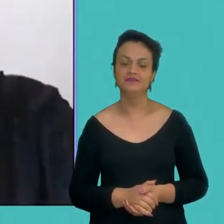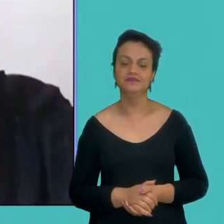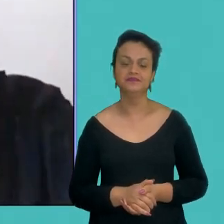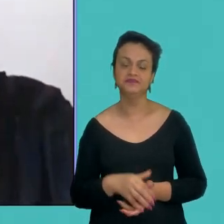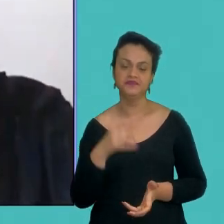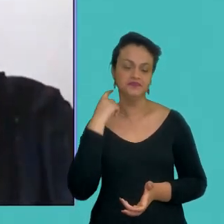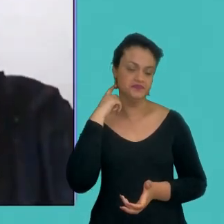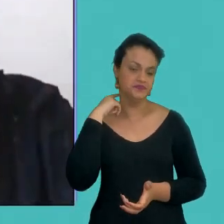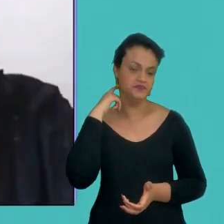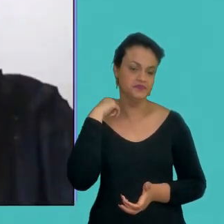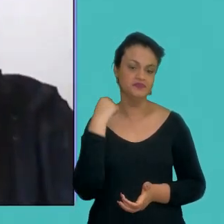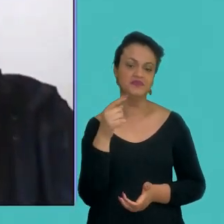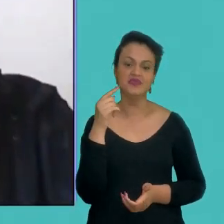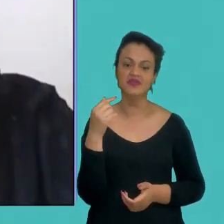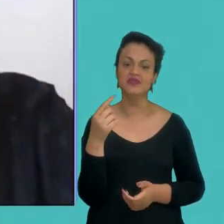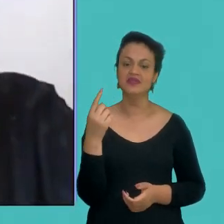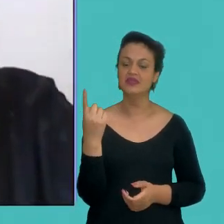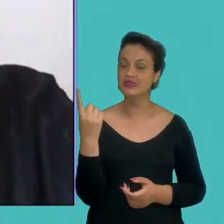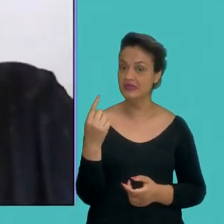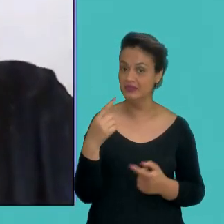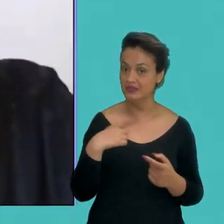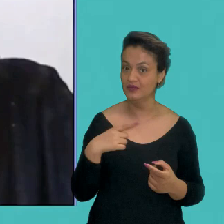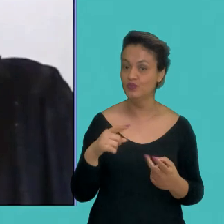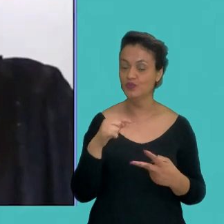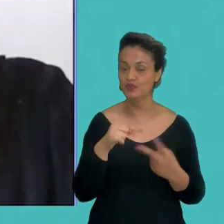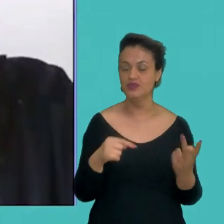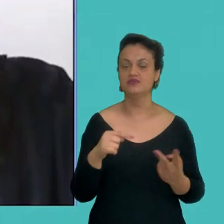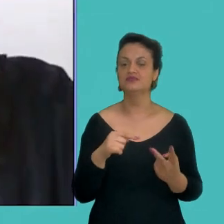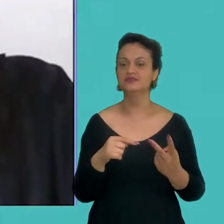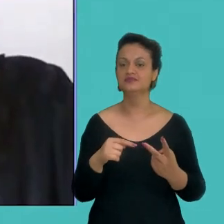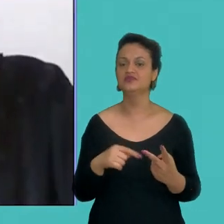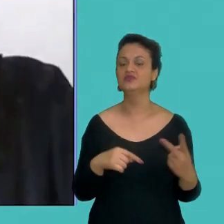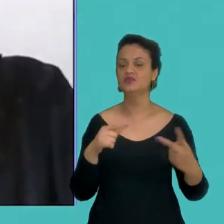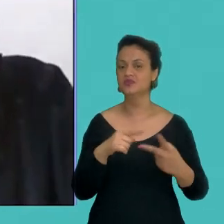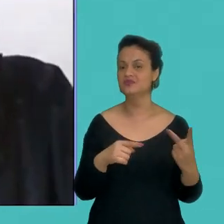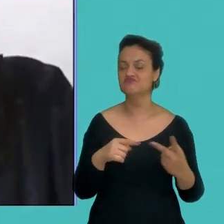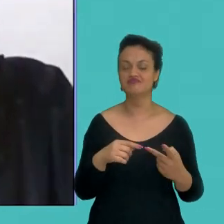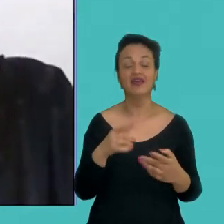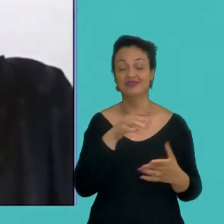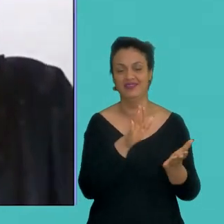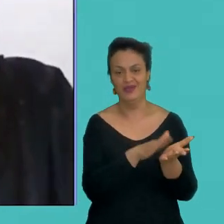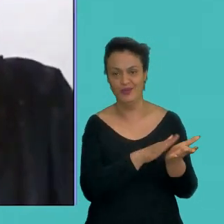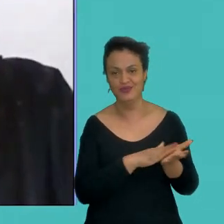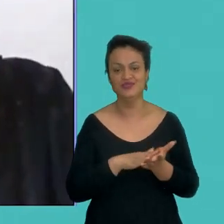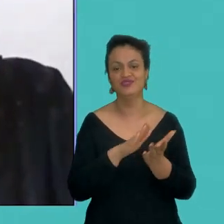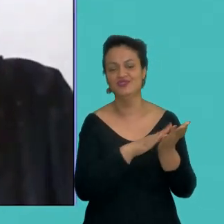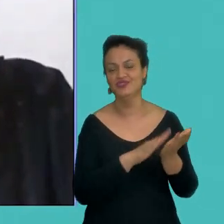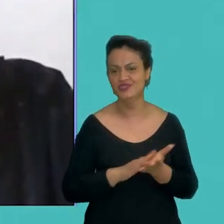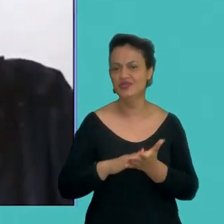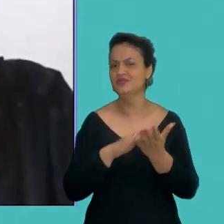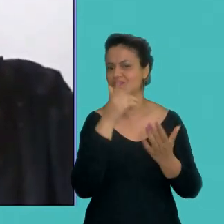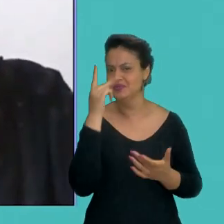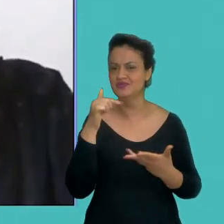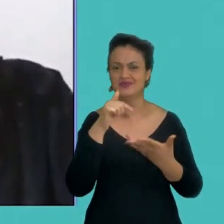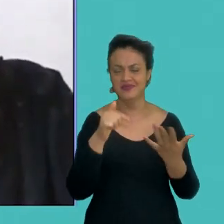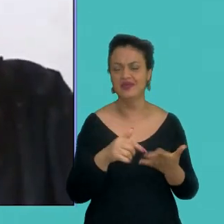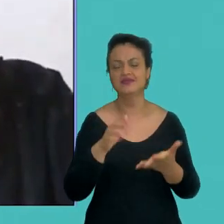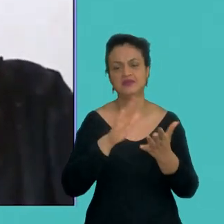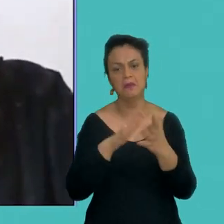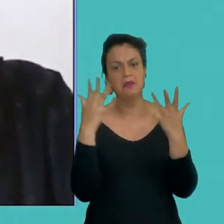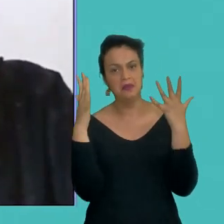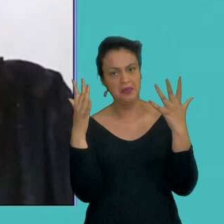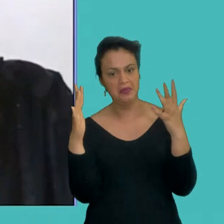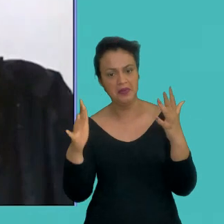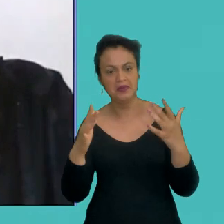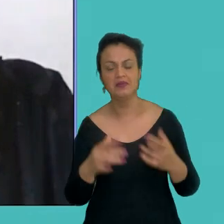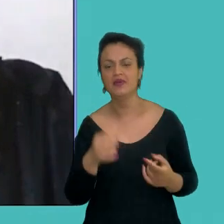William, com certeza, eu vou passar para duas. Temos aqui também mais elogios da Flávia Regina Mori, da Lucimara